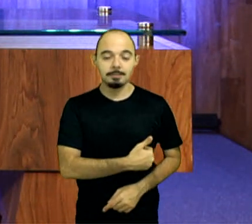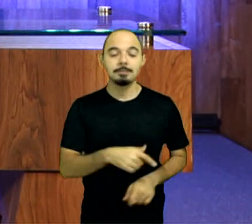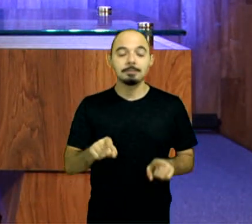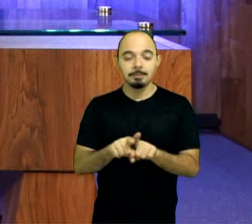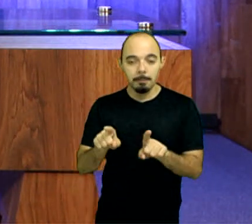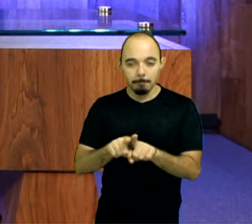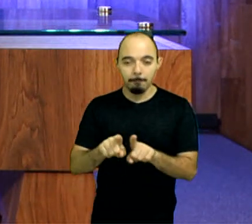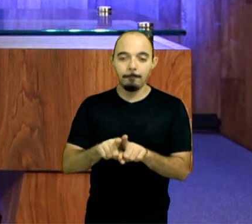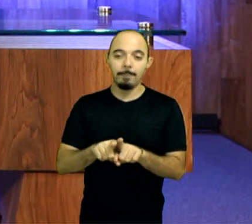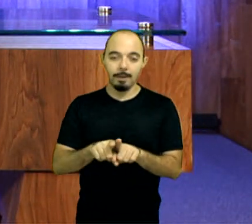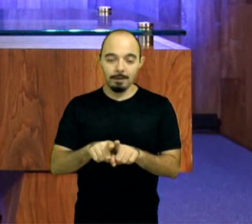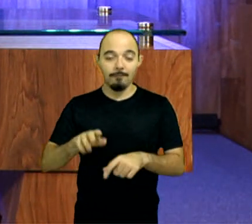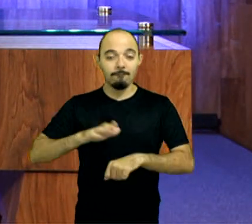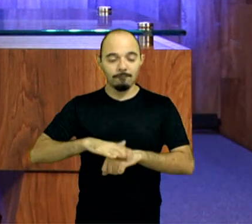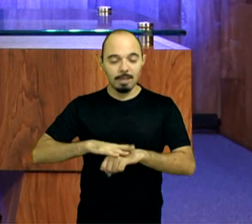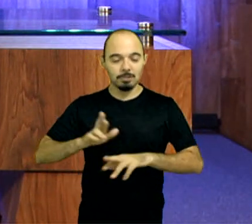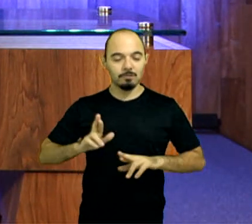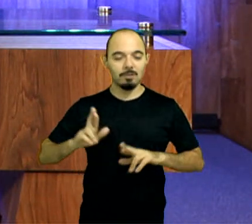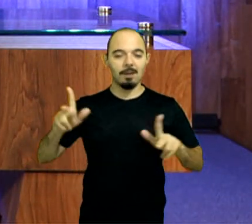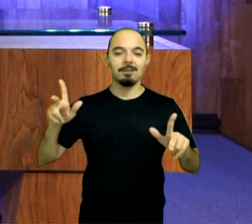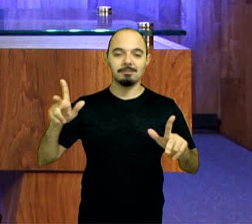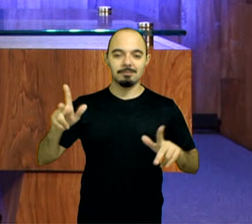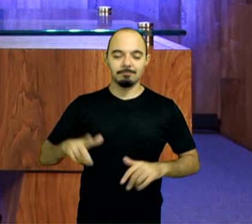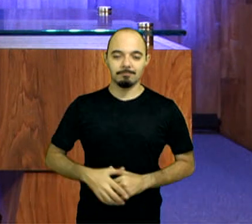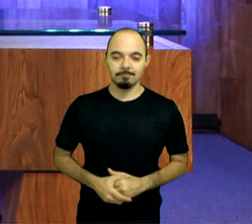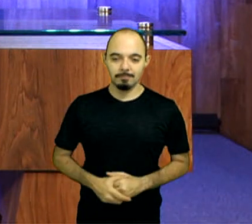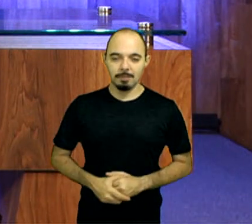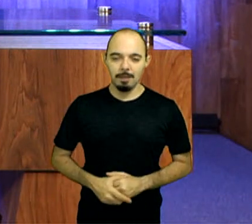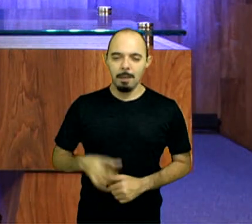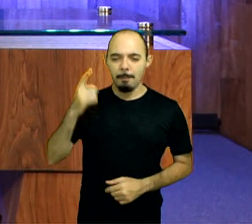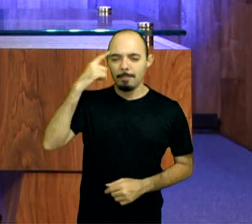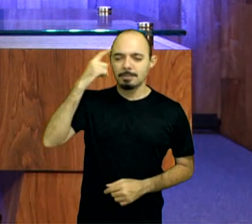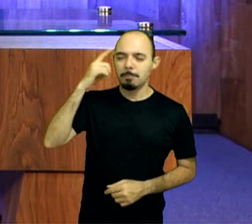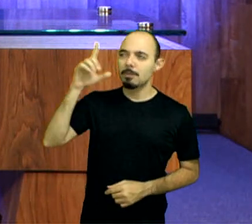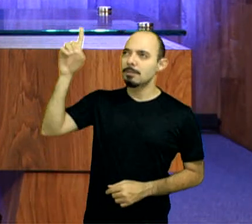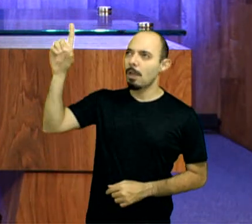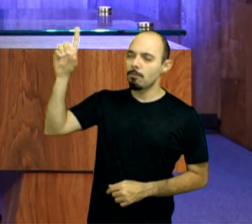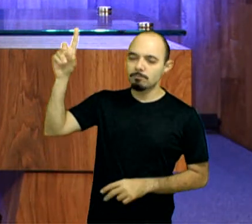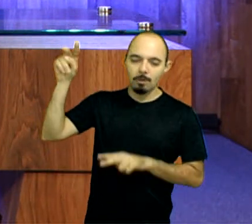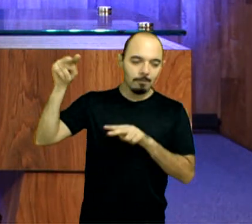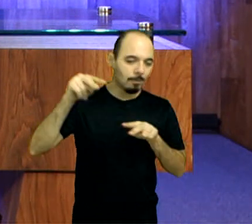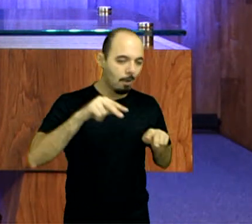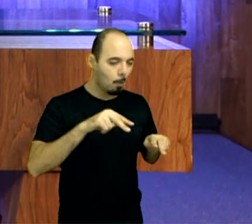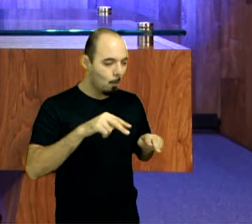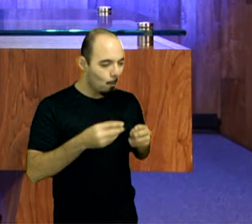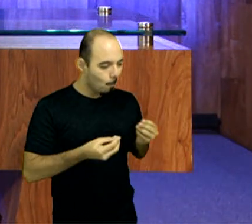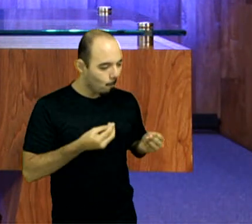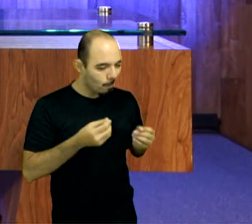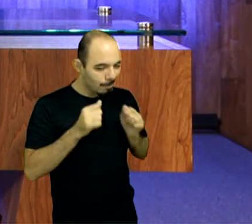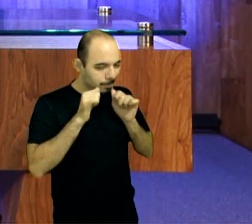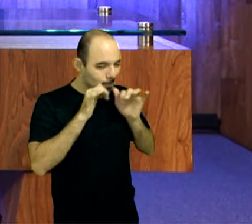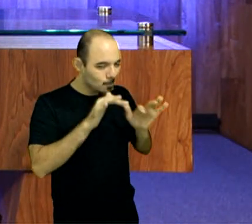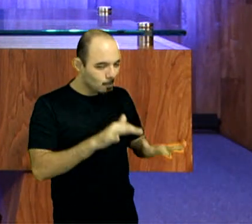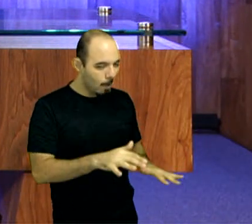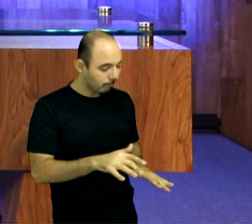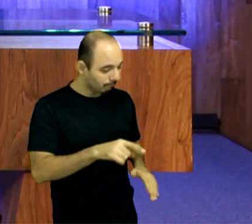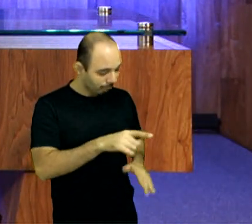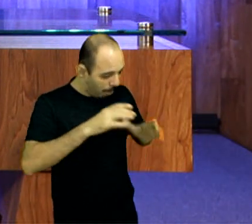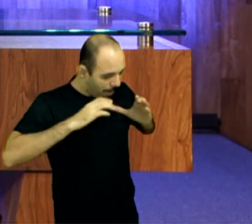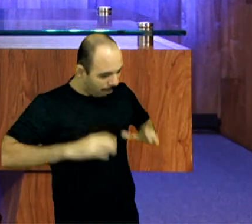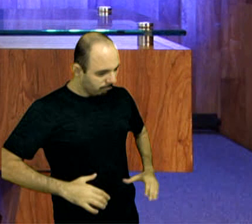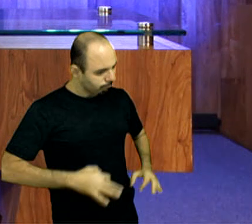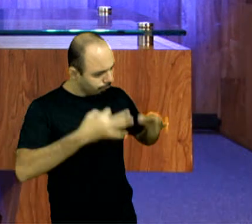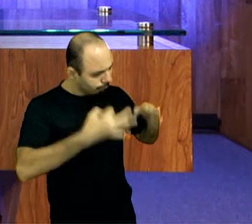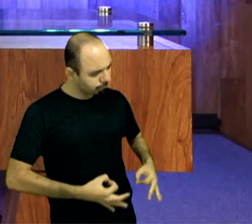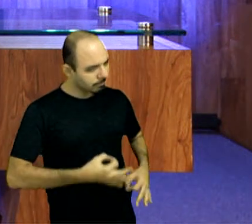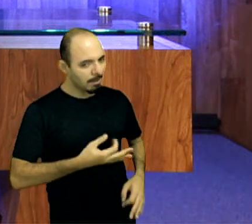Como é que eu não posso abençoar? Eu fico olhando e dizendo, como é que eu não posso abençoar um camarada que tem um comportamento desse? Disse meu